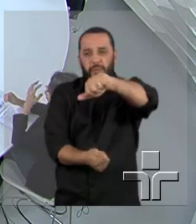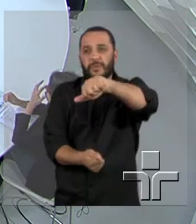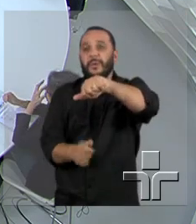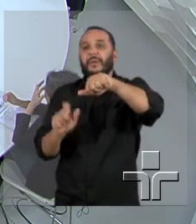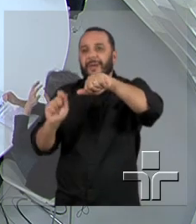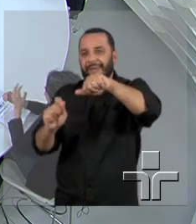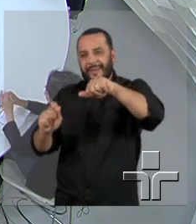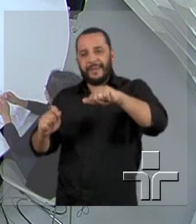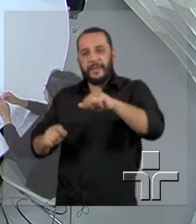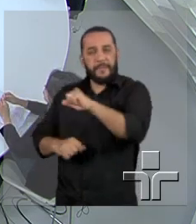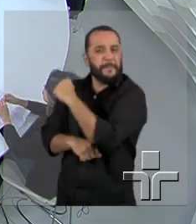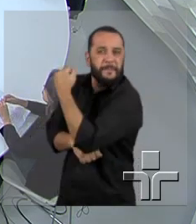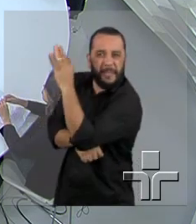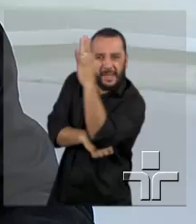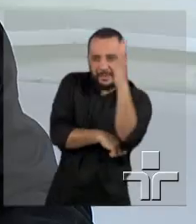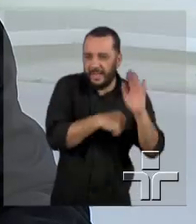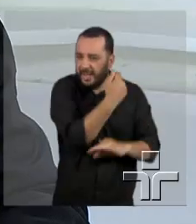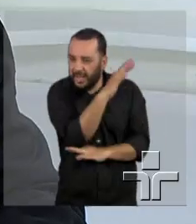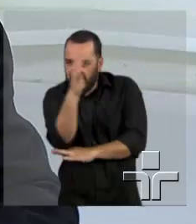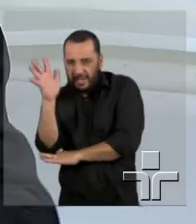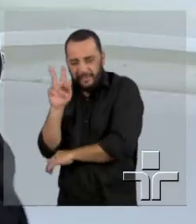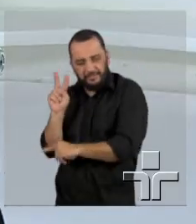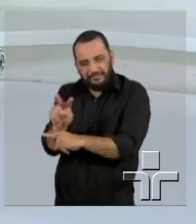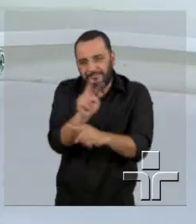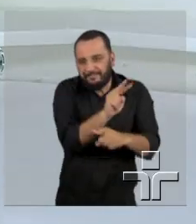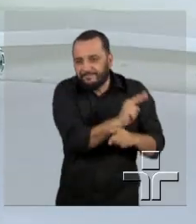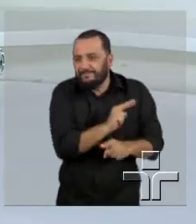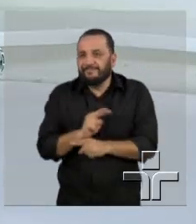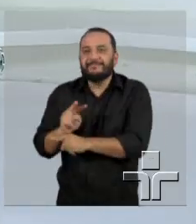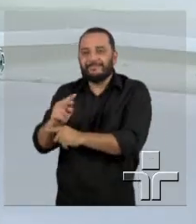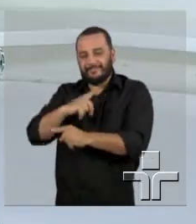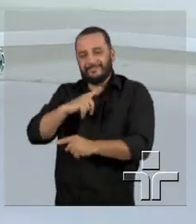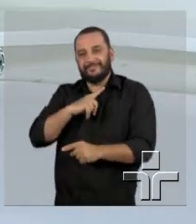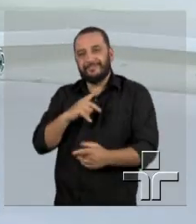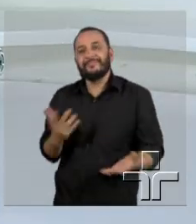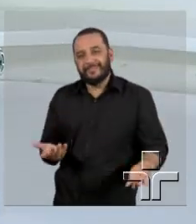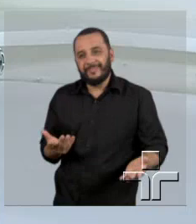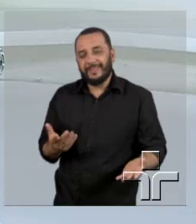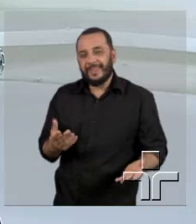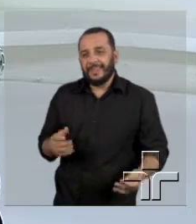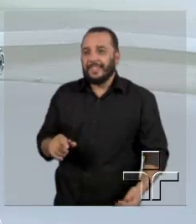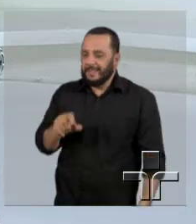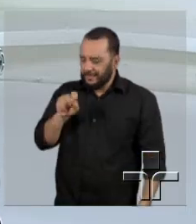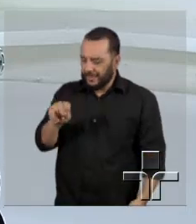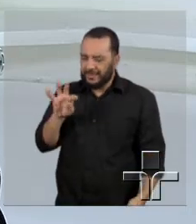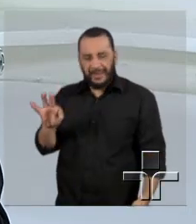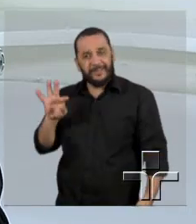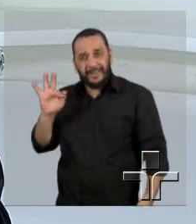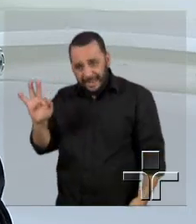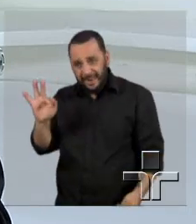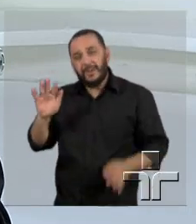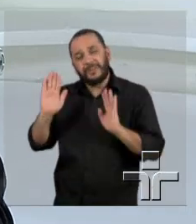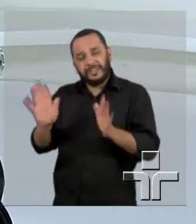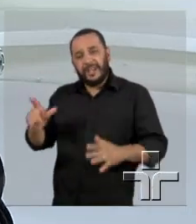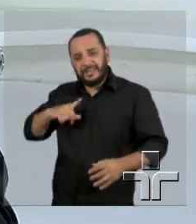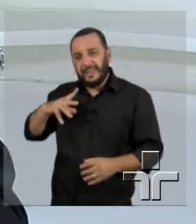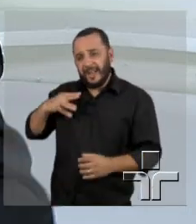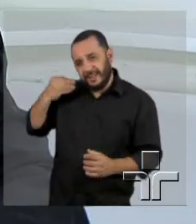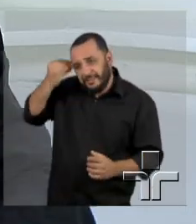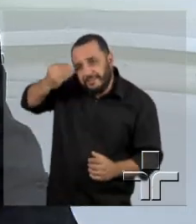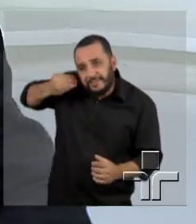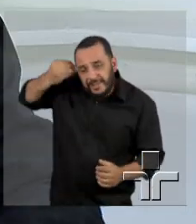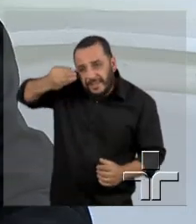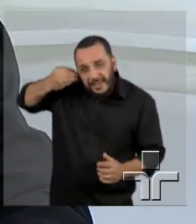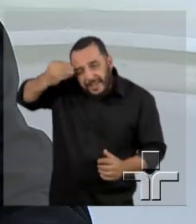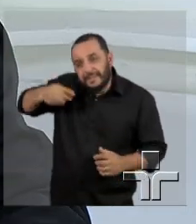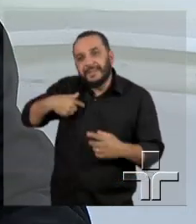do meio ambiente ecologicamente equilibrado. Então, o Supremo já está experimentando essa necessidade